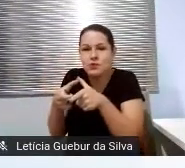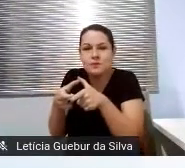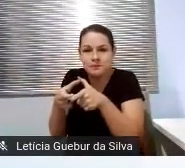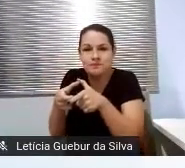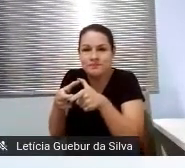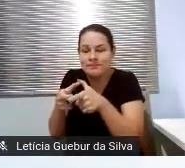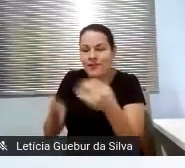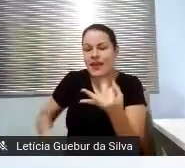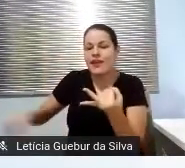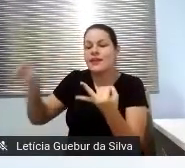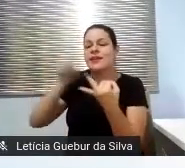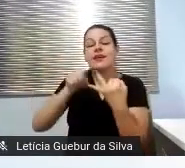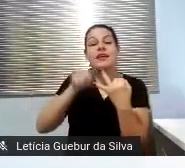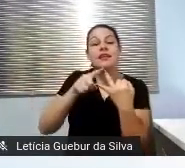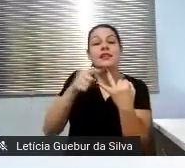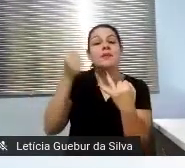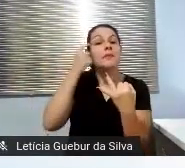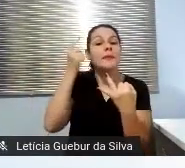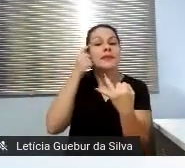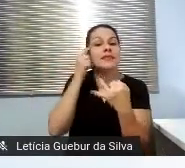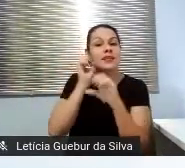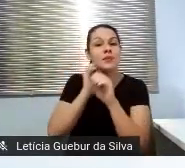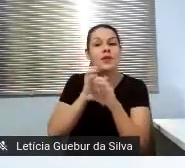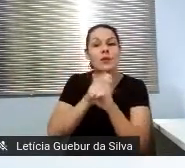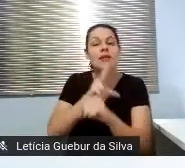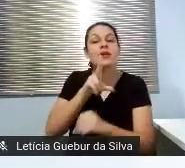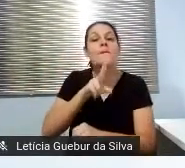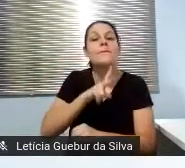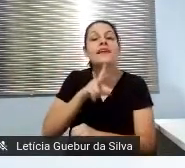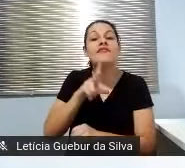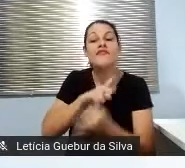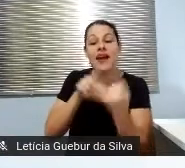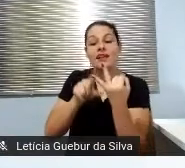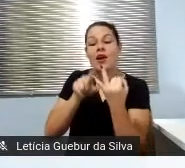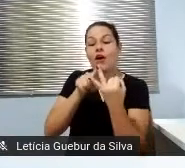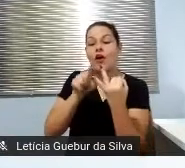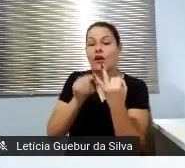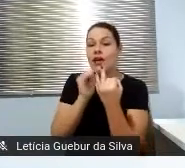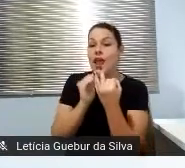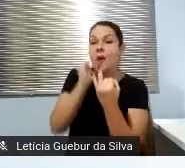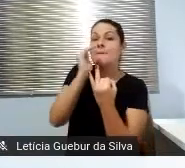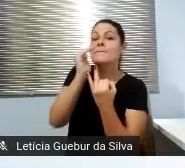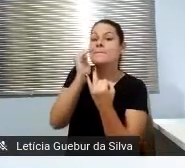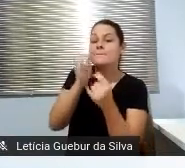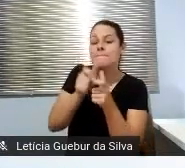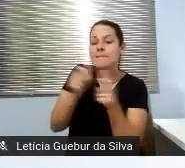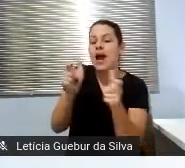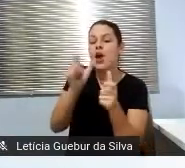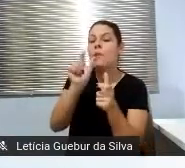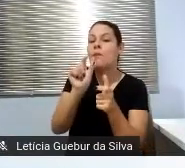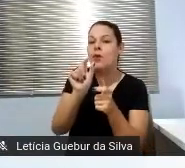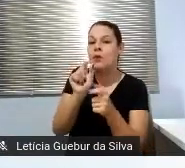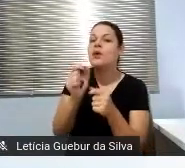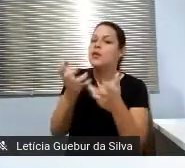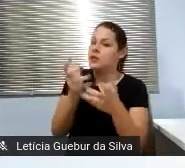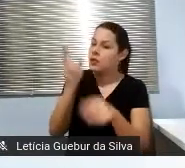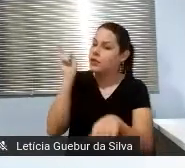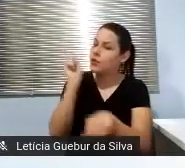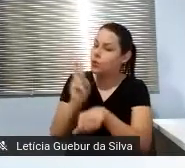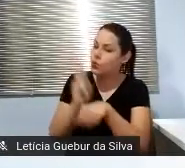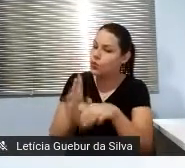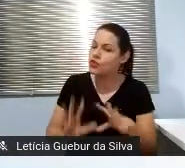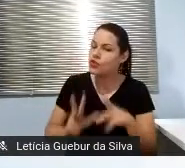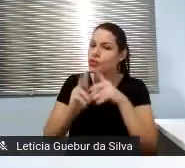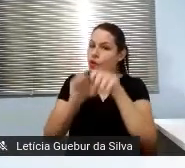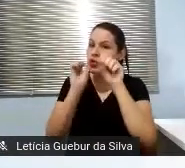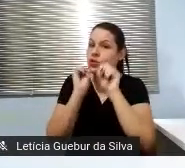Nós temos uma educação privada, e aí veja que é o do meio, que ele defende a instituição e a educação